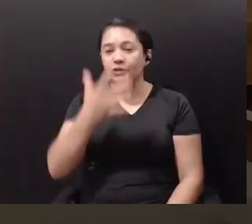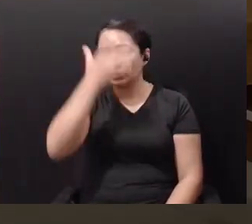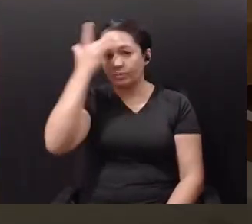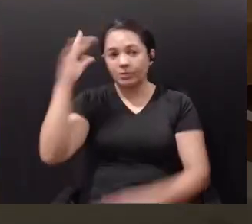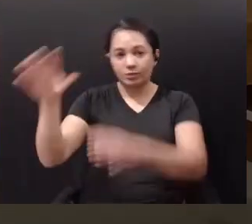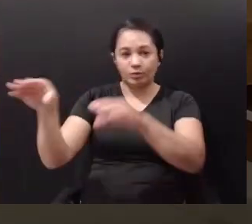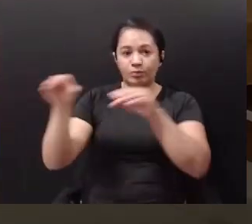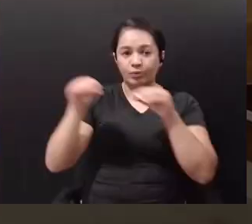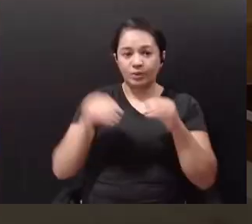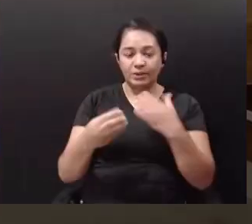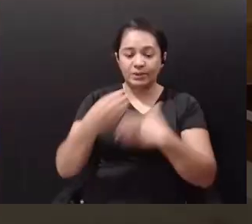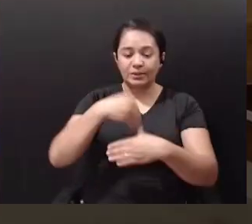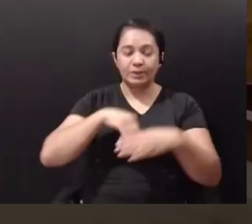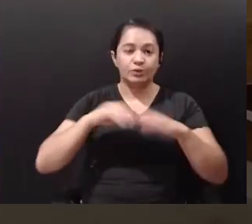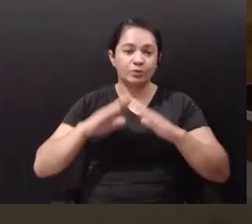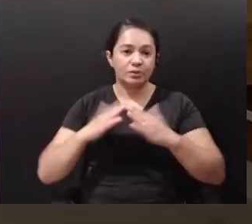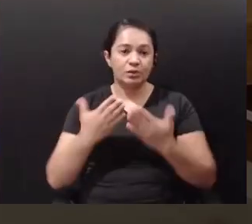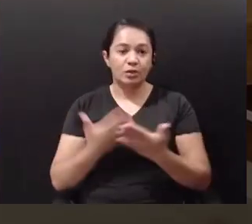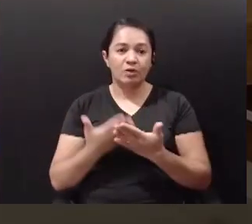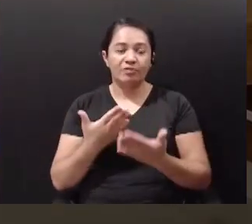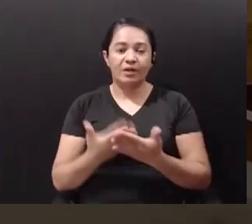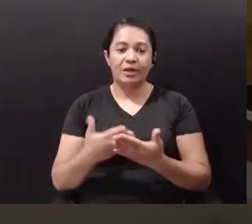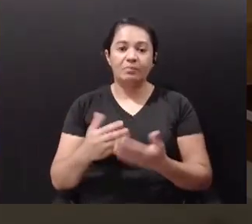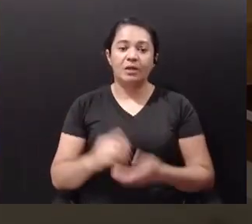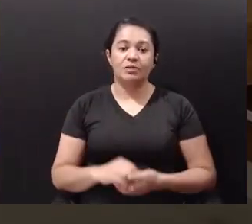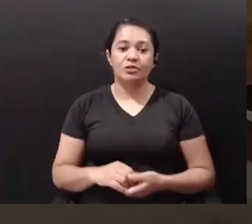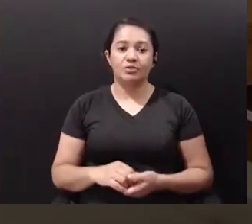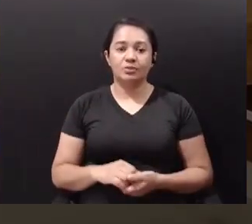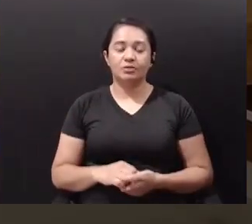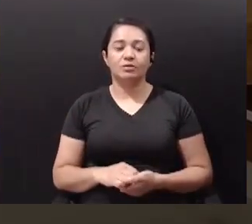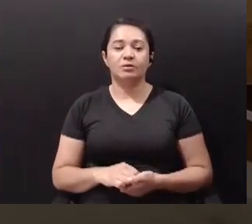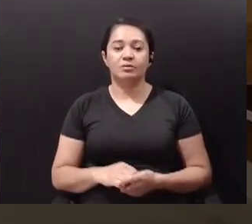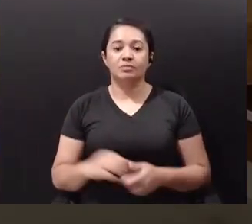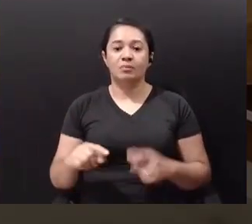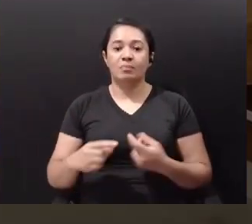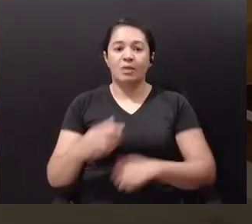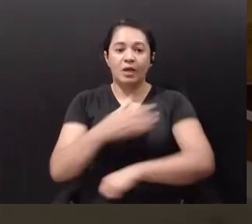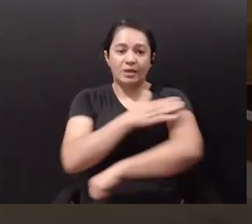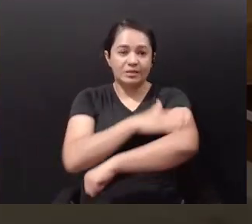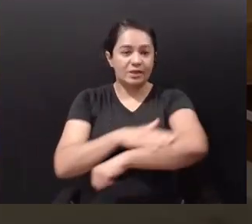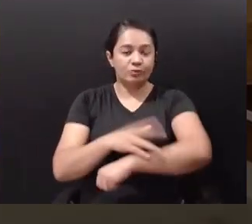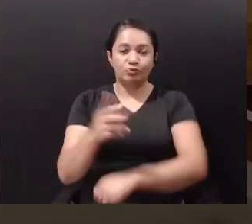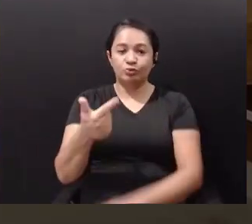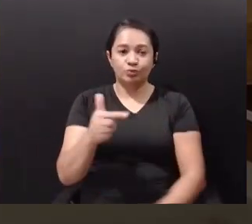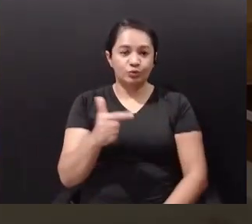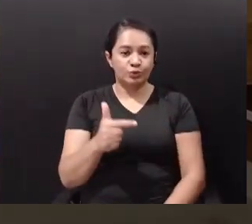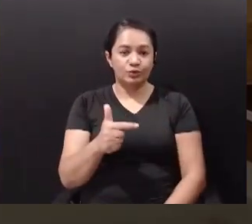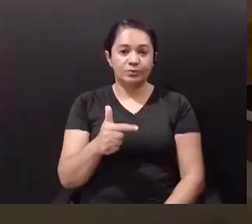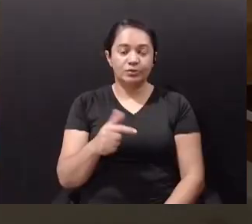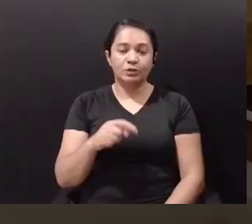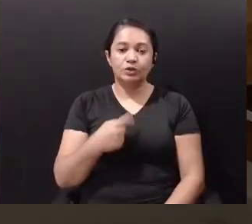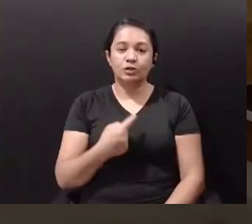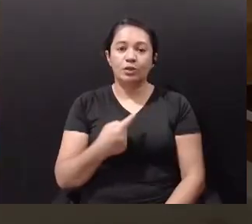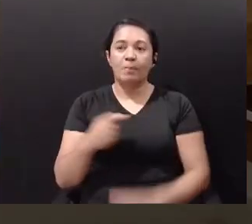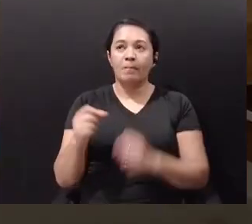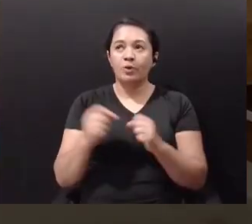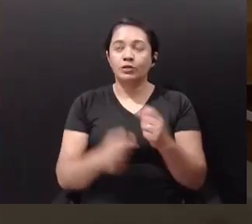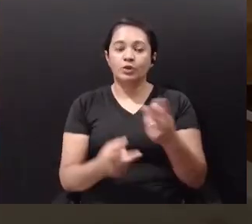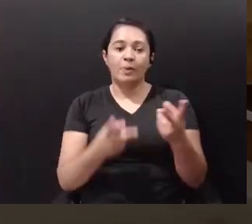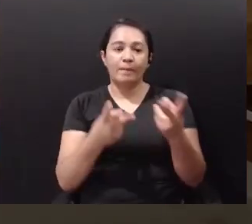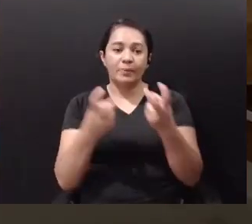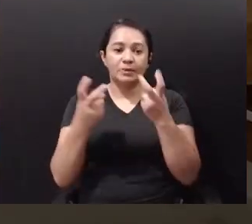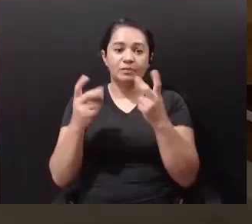escola, mas não o pertencimento racial, étnico-racial. O que a gente pode perceber pelo nome